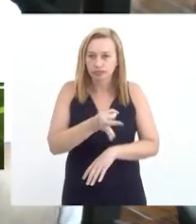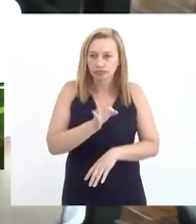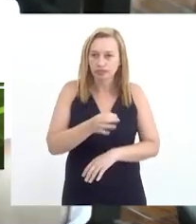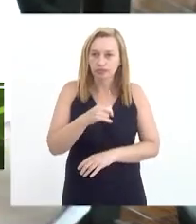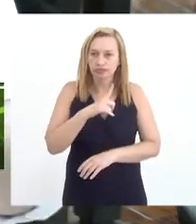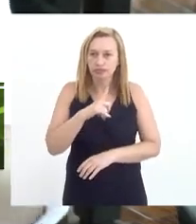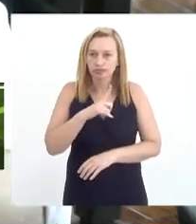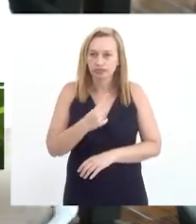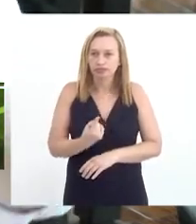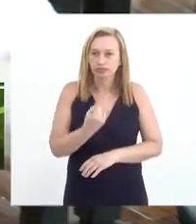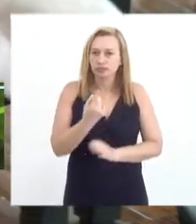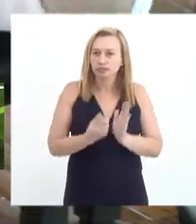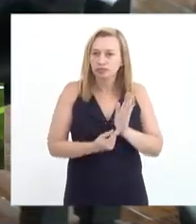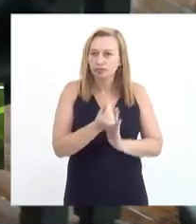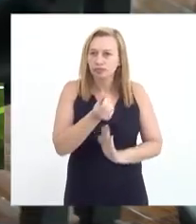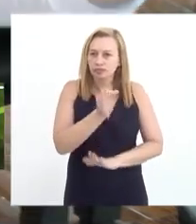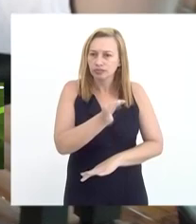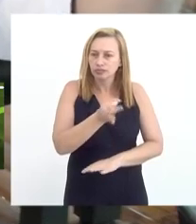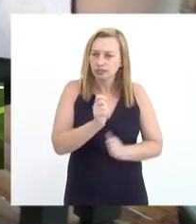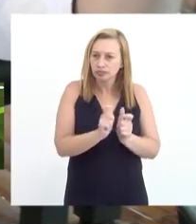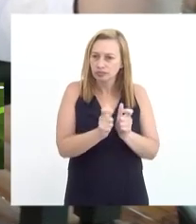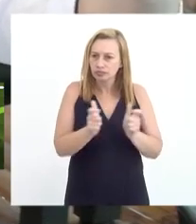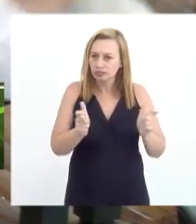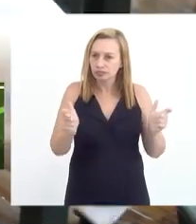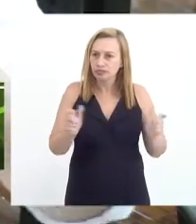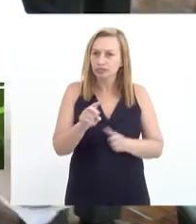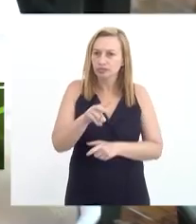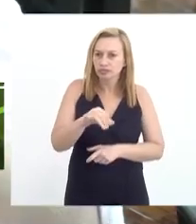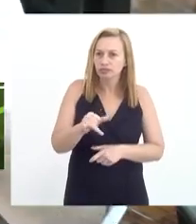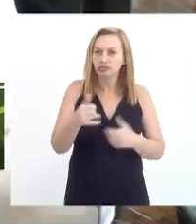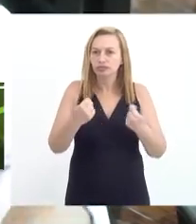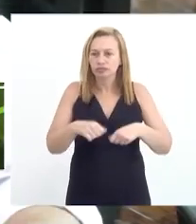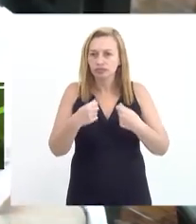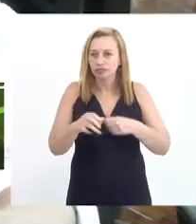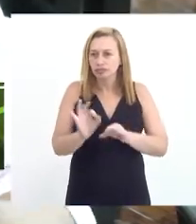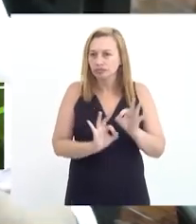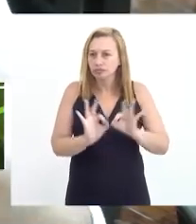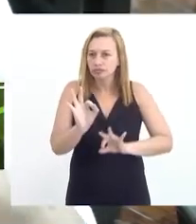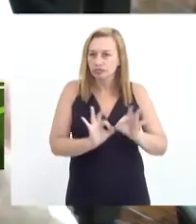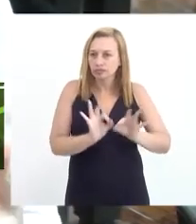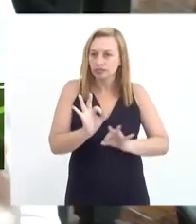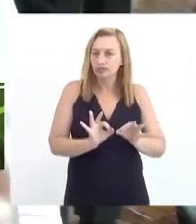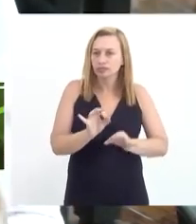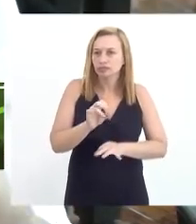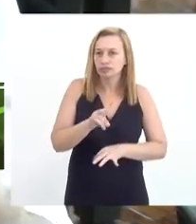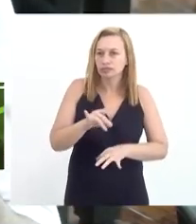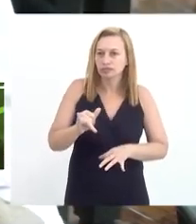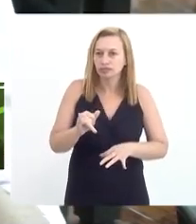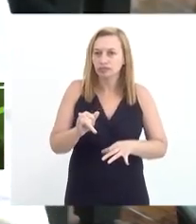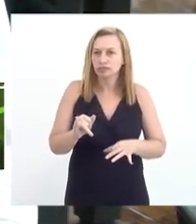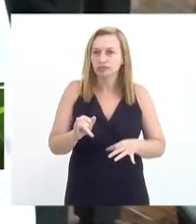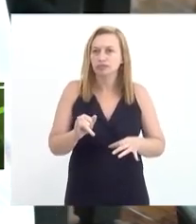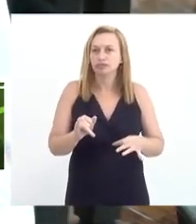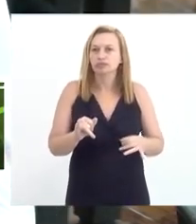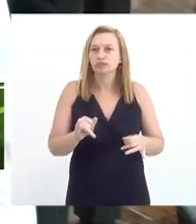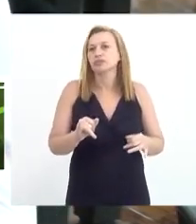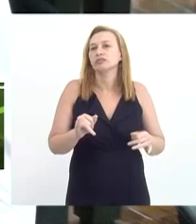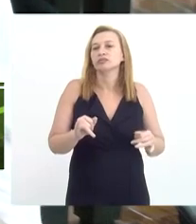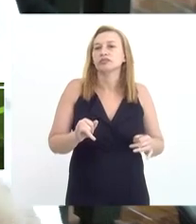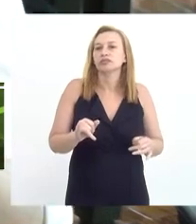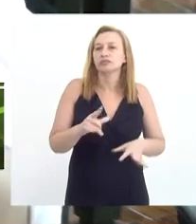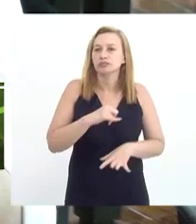orçamento Definido Que vai crescer Tem que ter Algum planejamento De que vão ser realizados Concursos Para além Da vacância